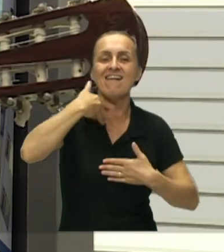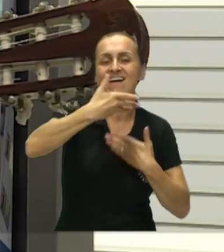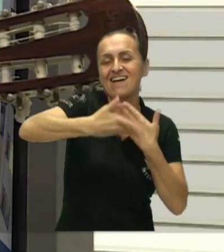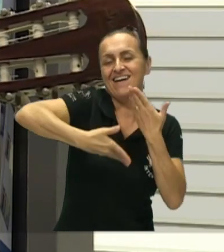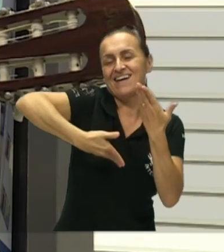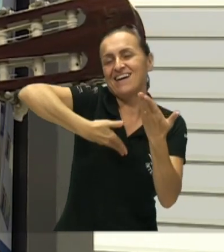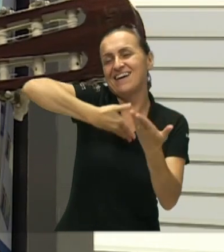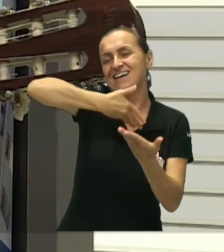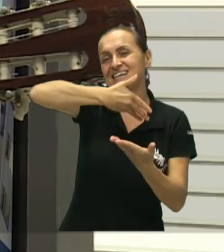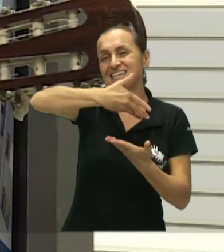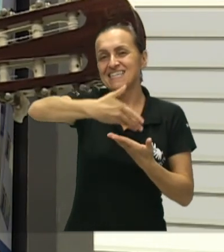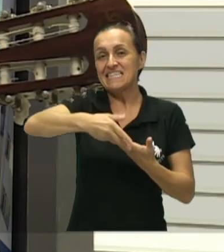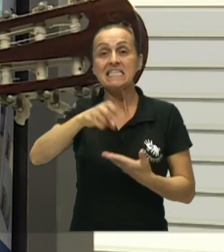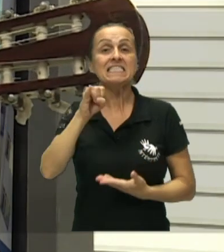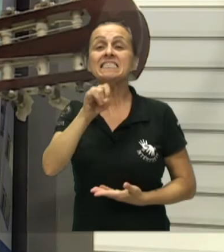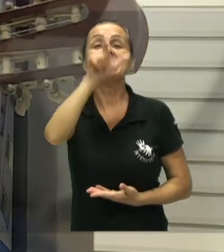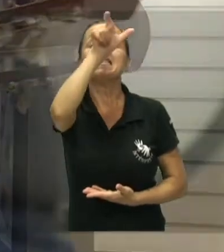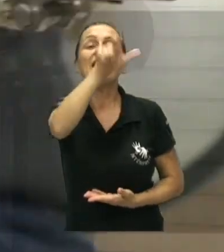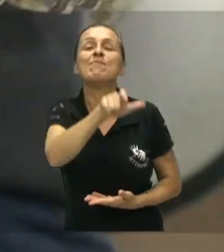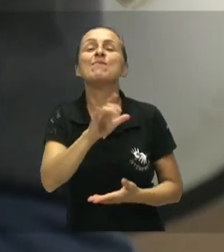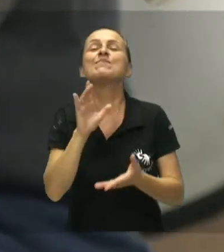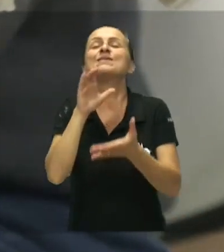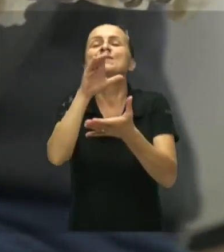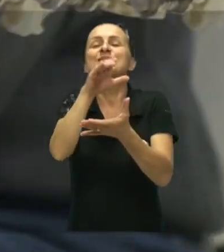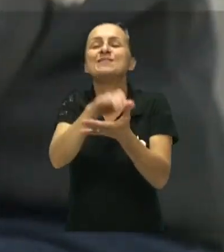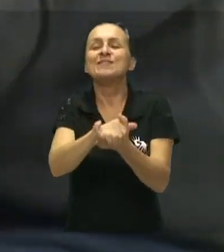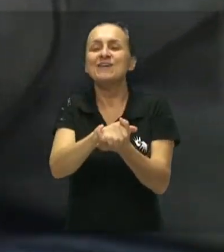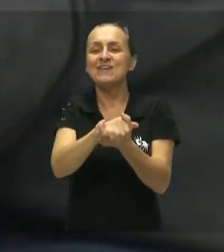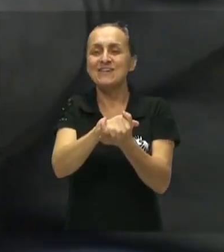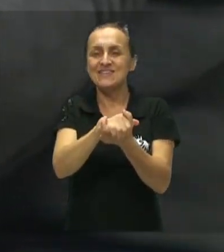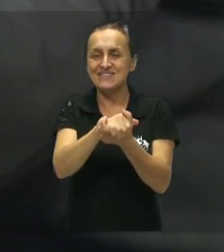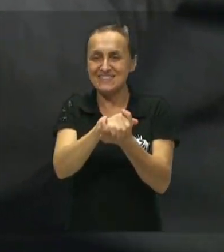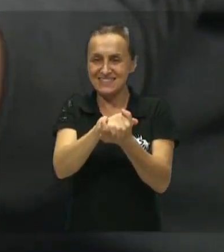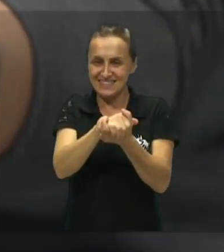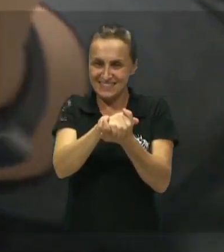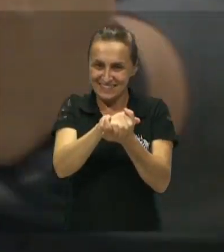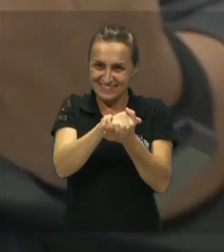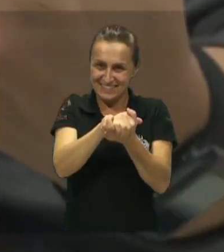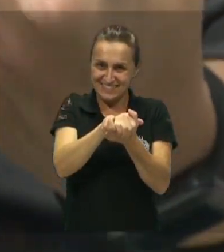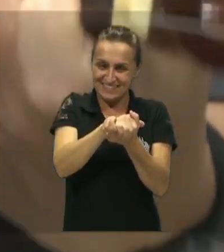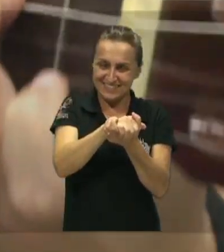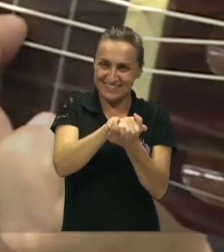uma aliança pra trocar.